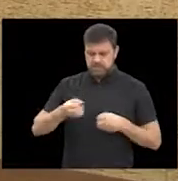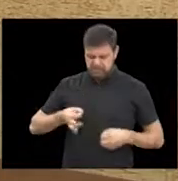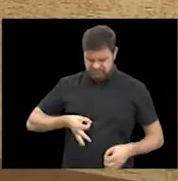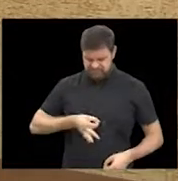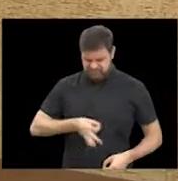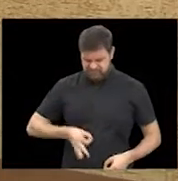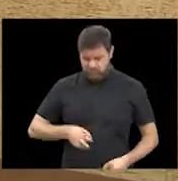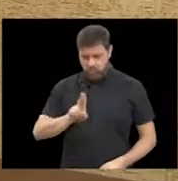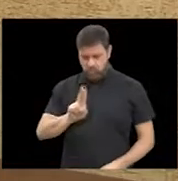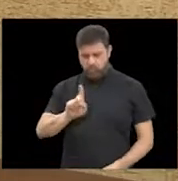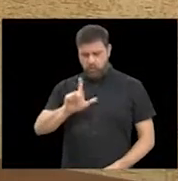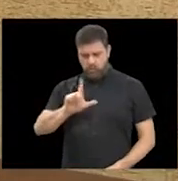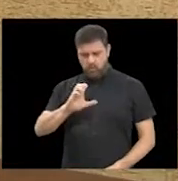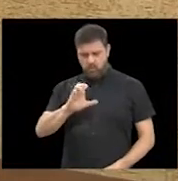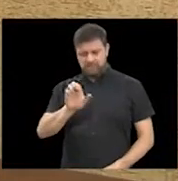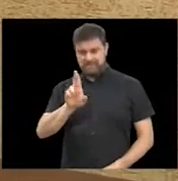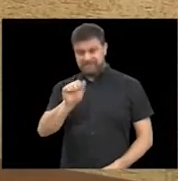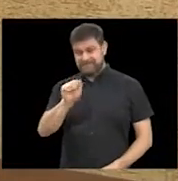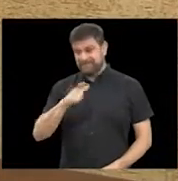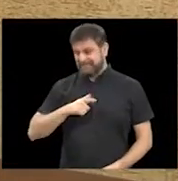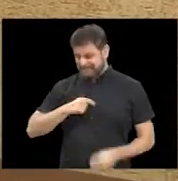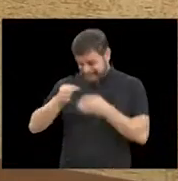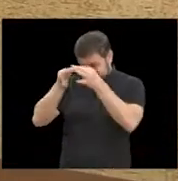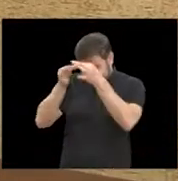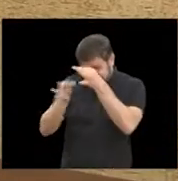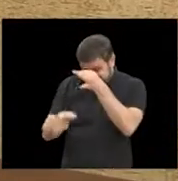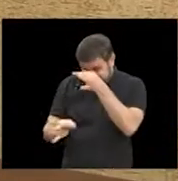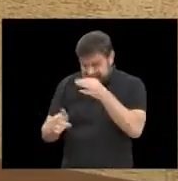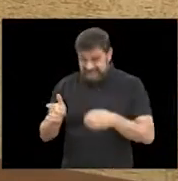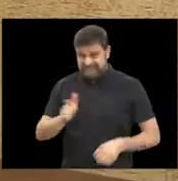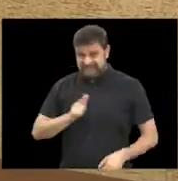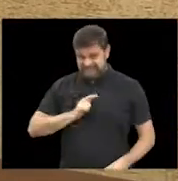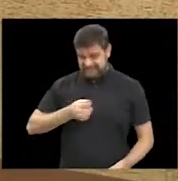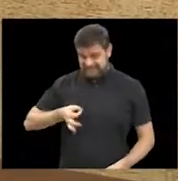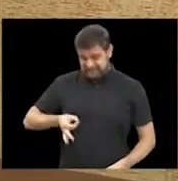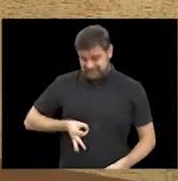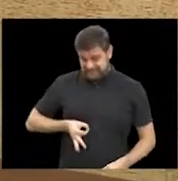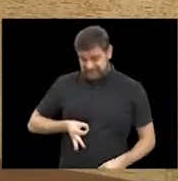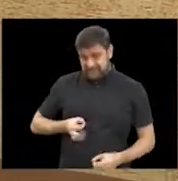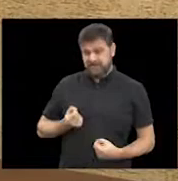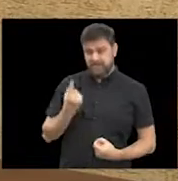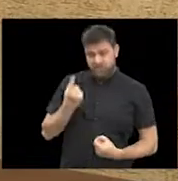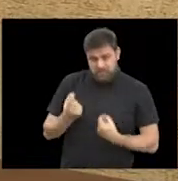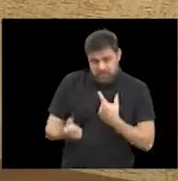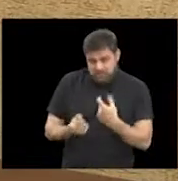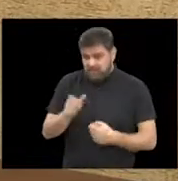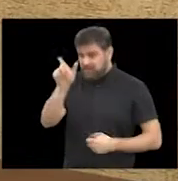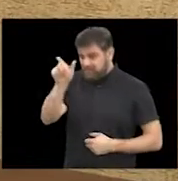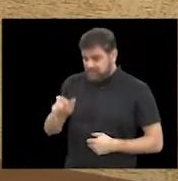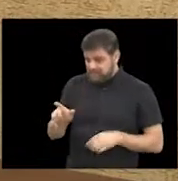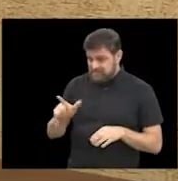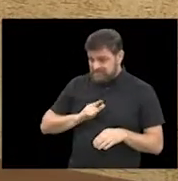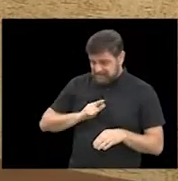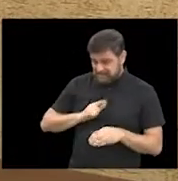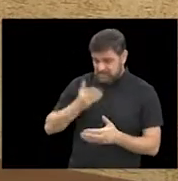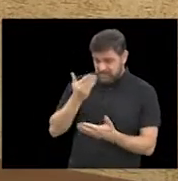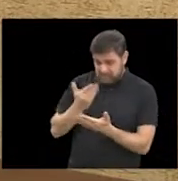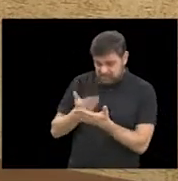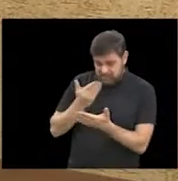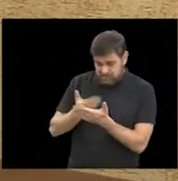primeiro bloco, mas ainda não terminou o assunto, né? Tem umas úlceras aí que são raras, e o senhor até tem um trabalho